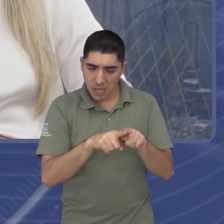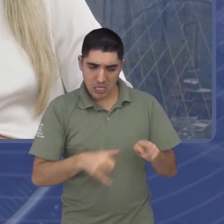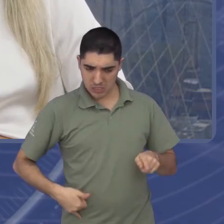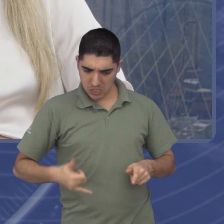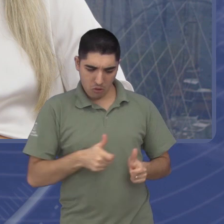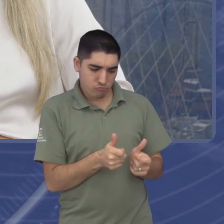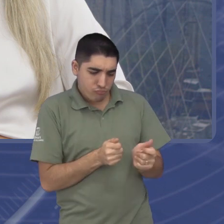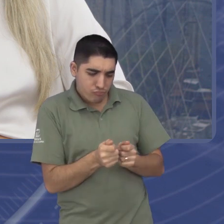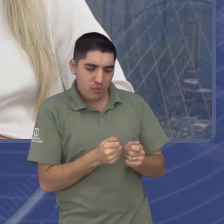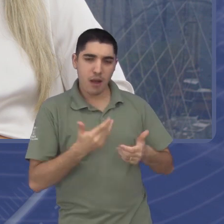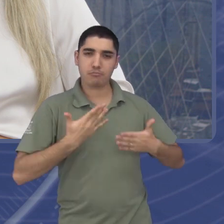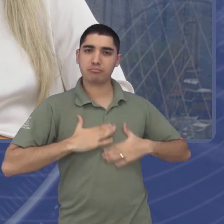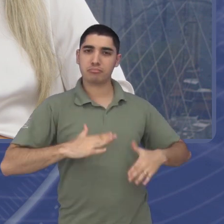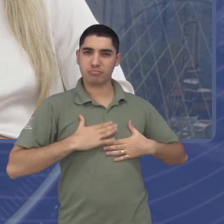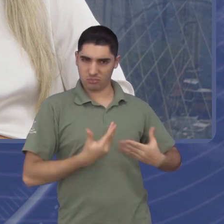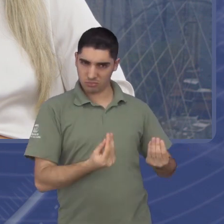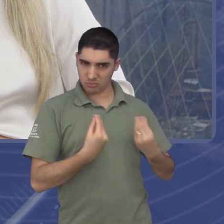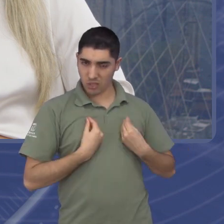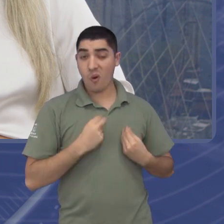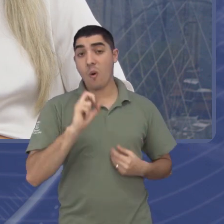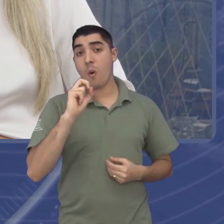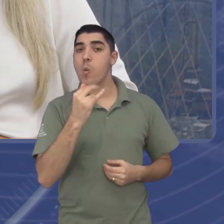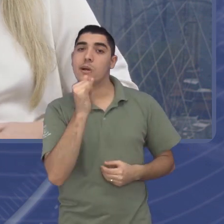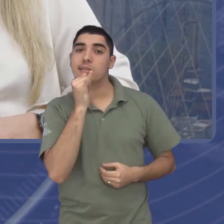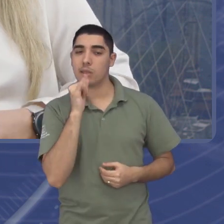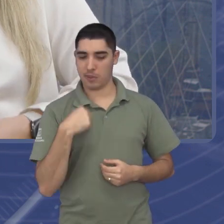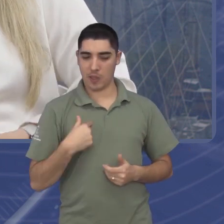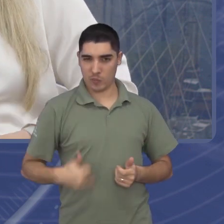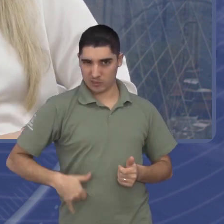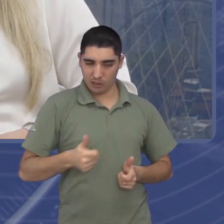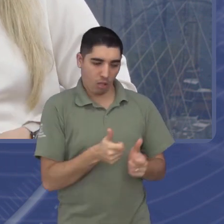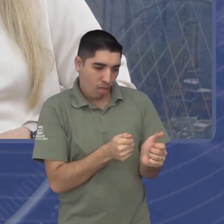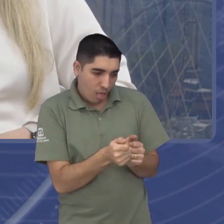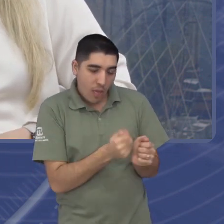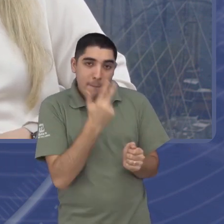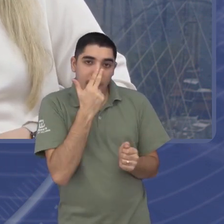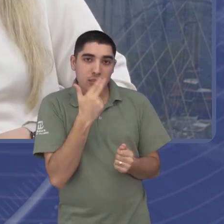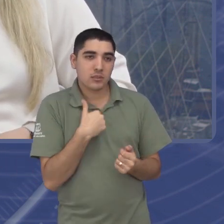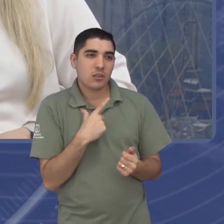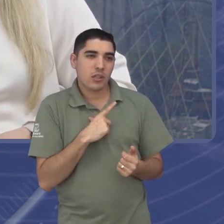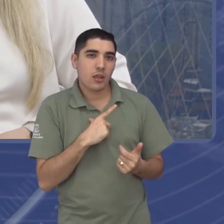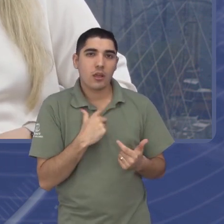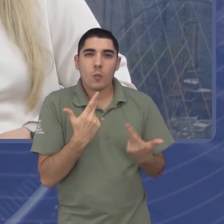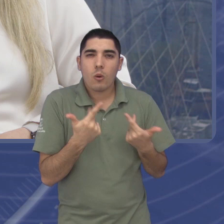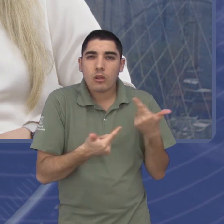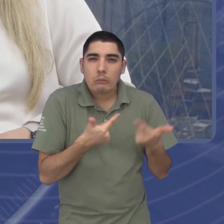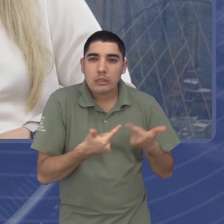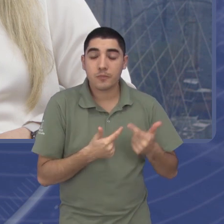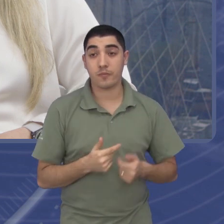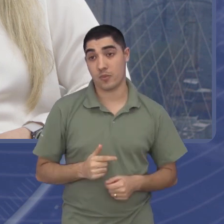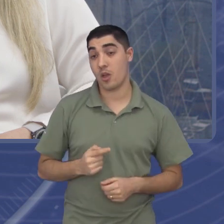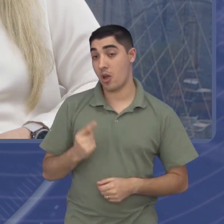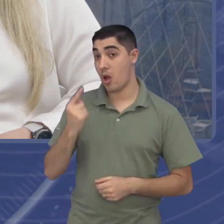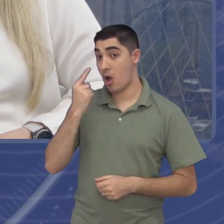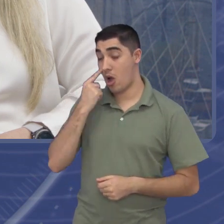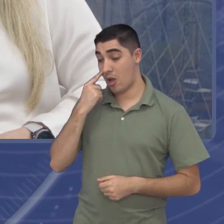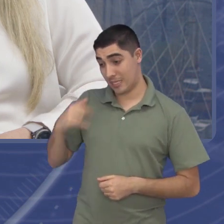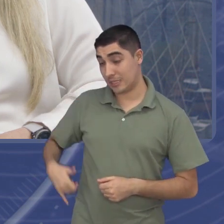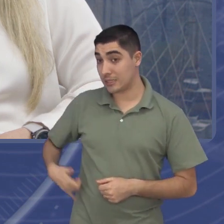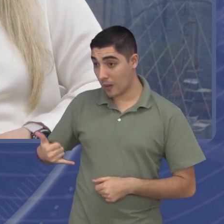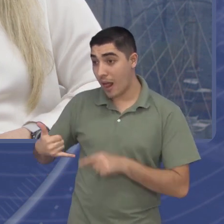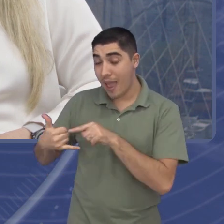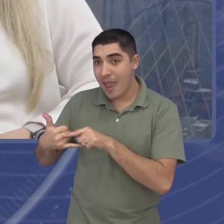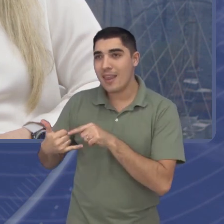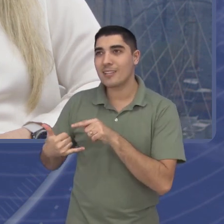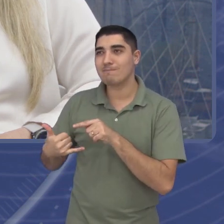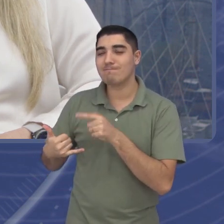momento que você está no celular, automaticamente você vai ficar pilhado, digamos assim. Celular é o vilão, né? E ao mesmo tempo ele é o